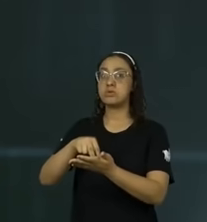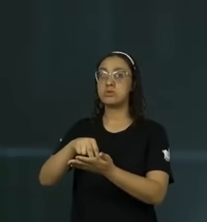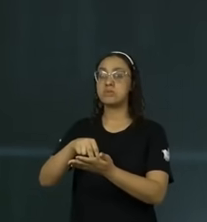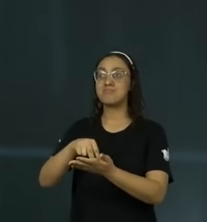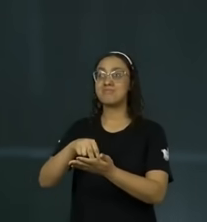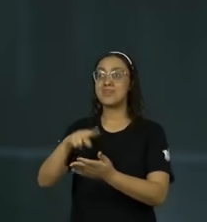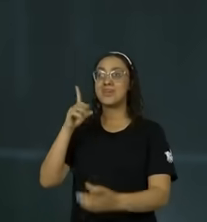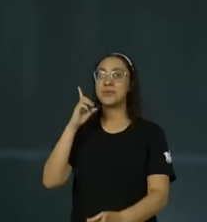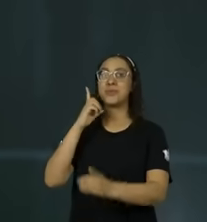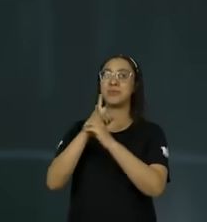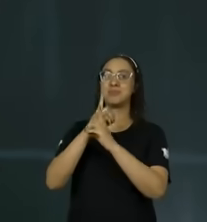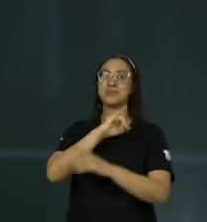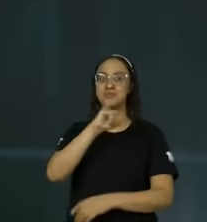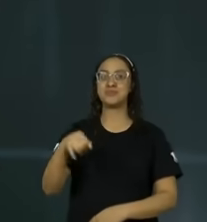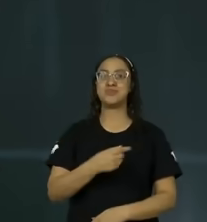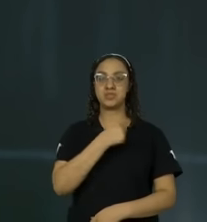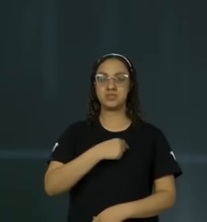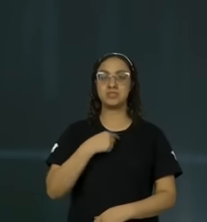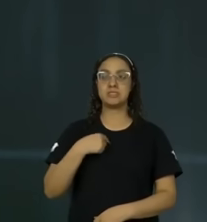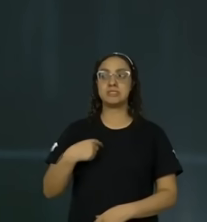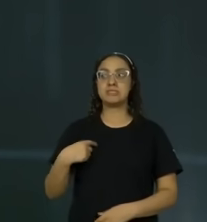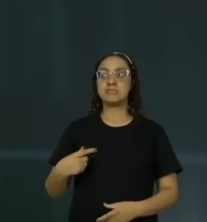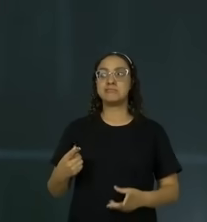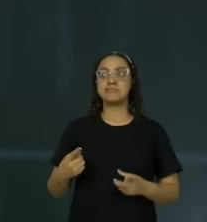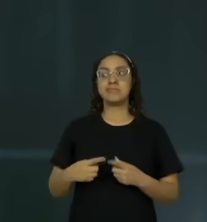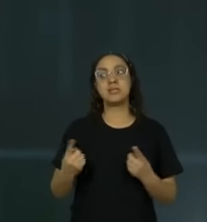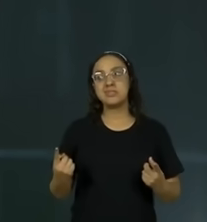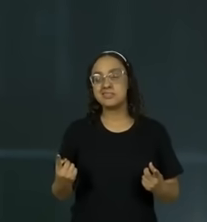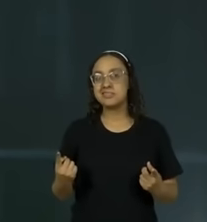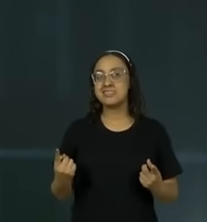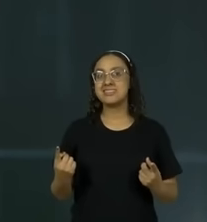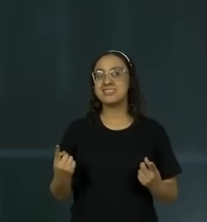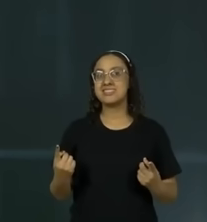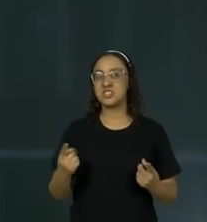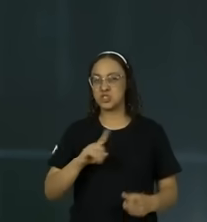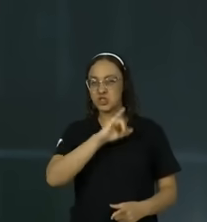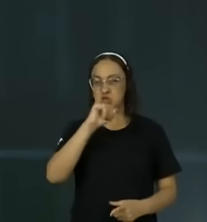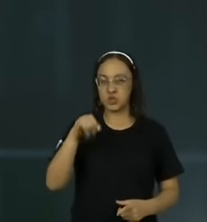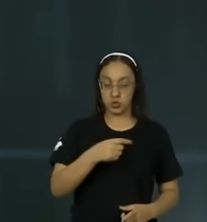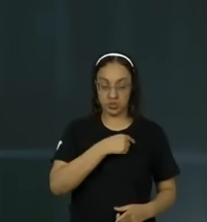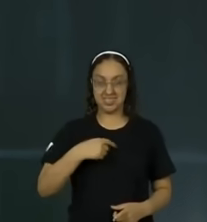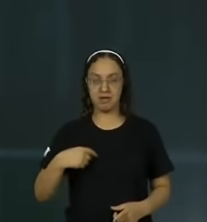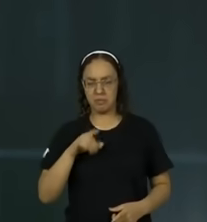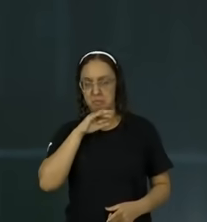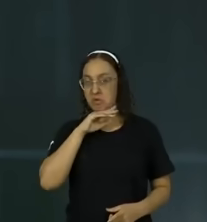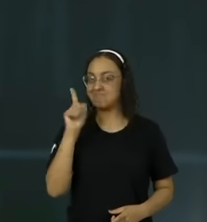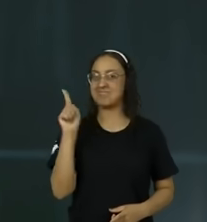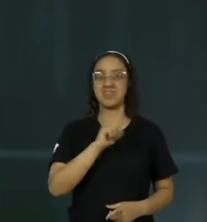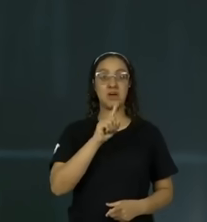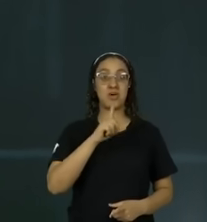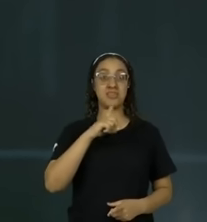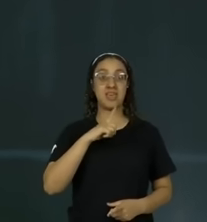o caráter de José é muito diferente daquilo que a gente pode imaginar. José é um camarada diferente. José tem um